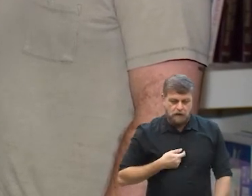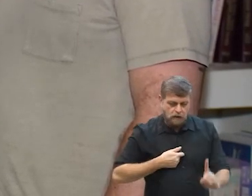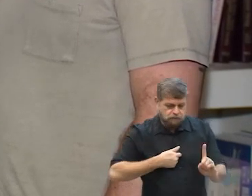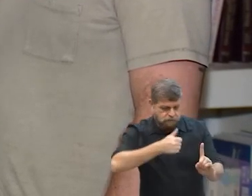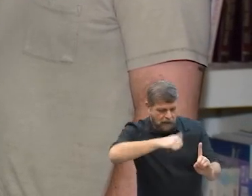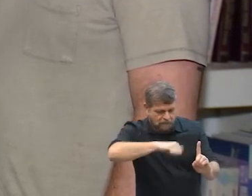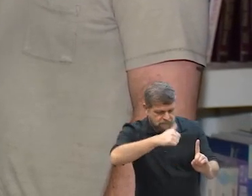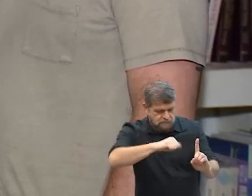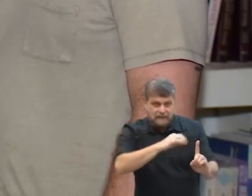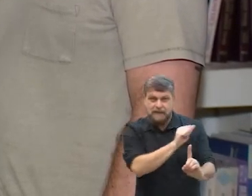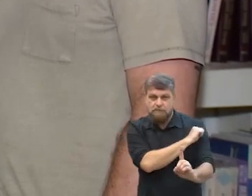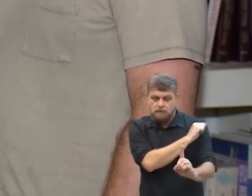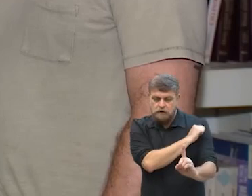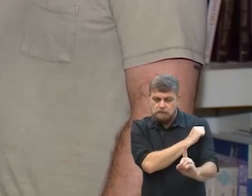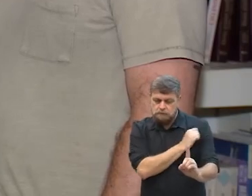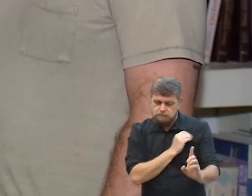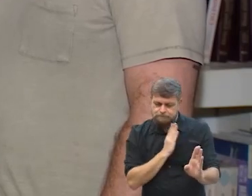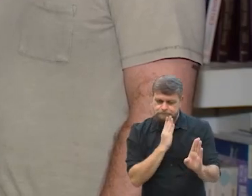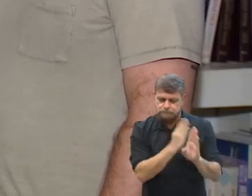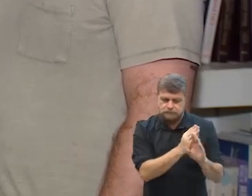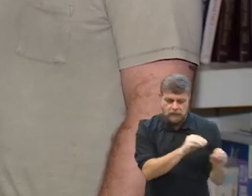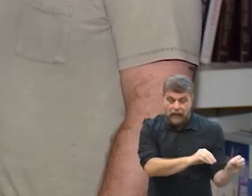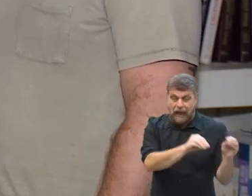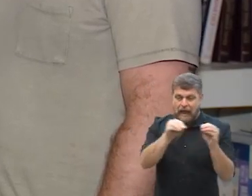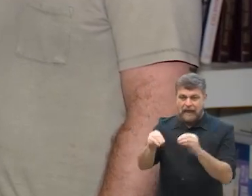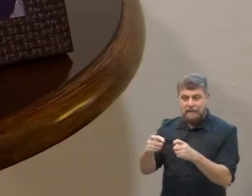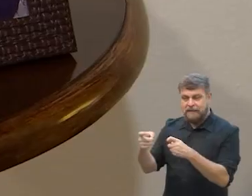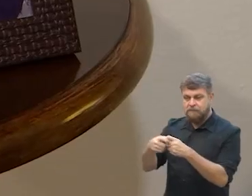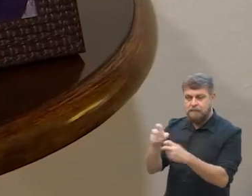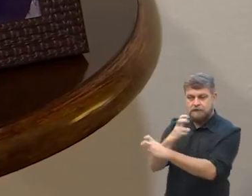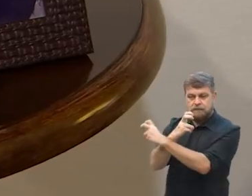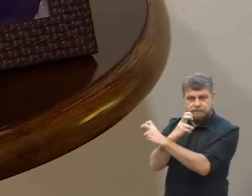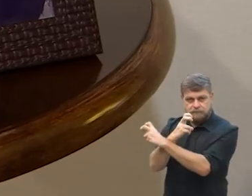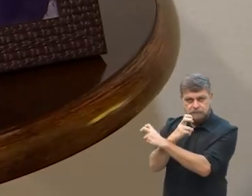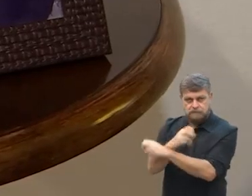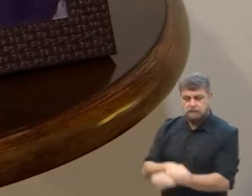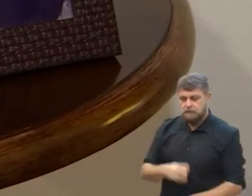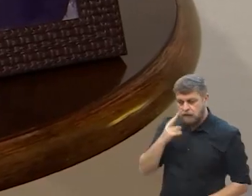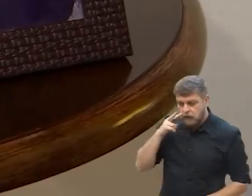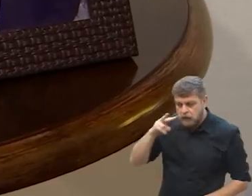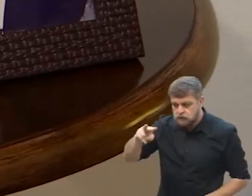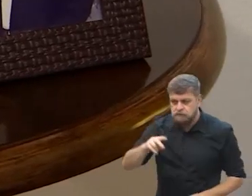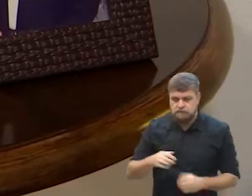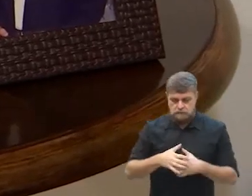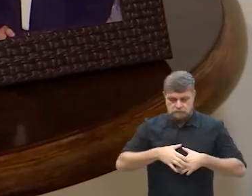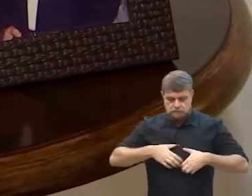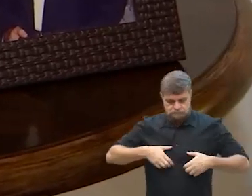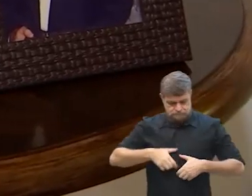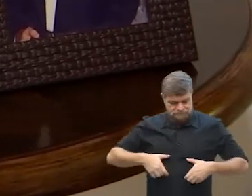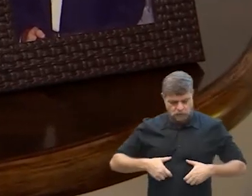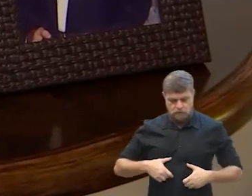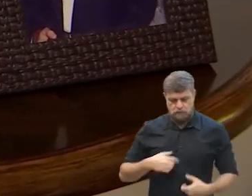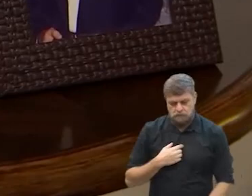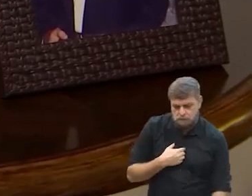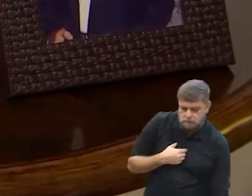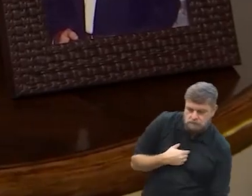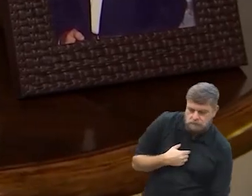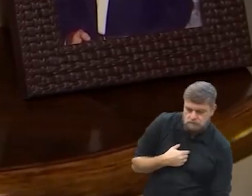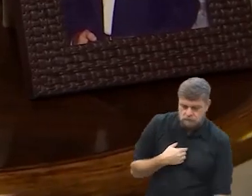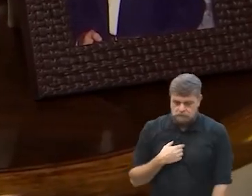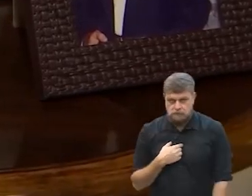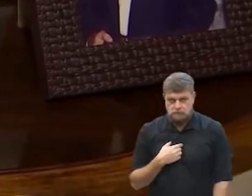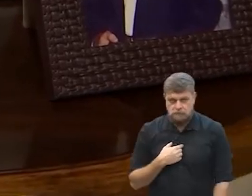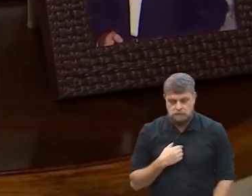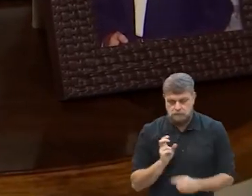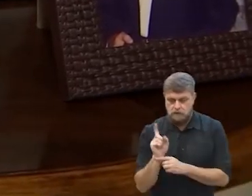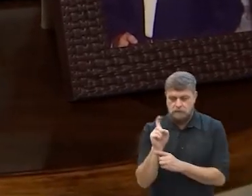posturais, encontrava defeitos, mandava para o ortopedista voltava, nós colocávamos colete. Isso acabou. Então a escola hoje faz o